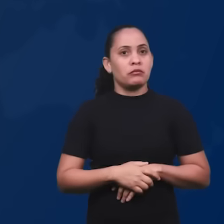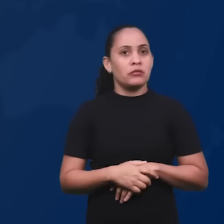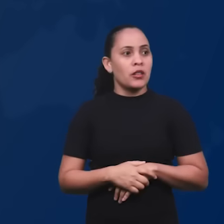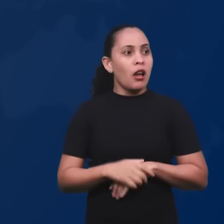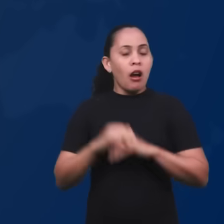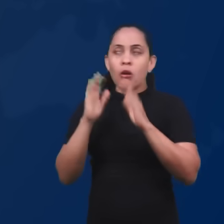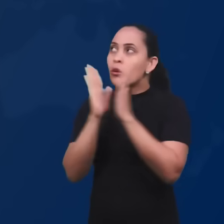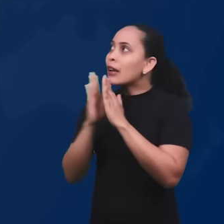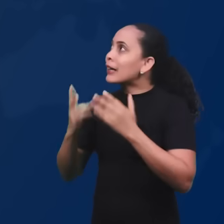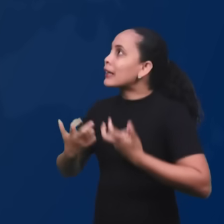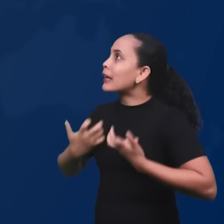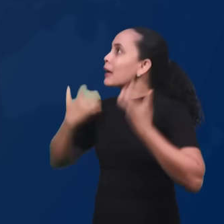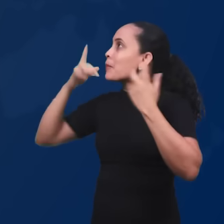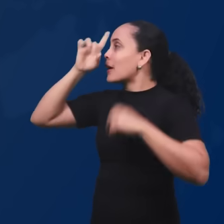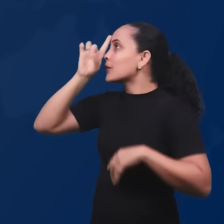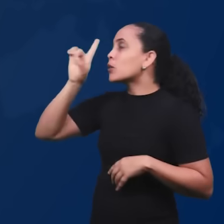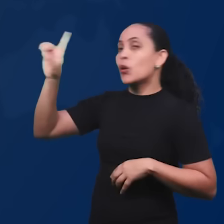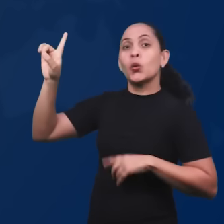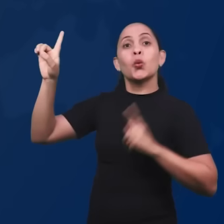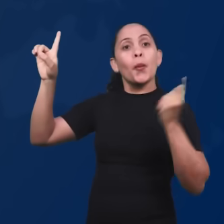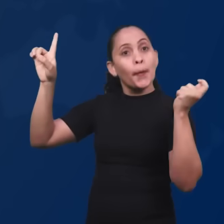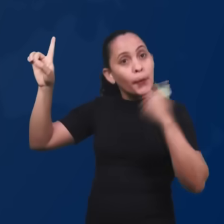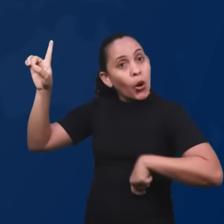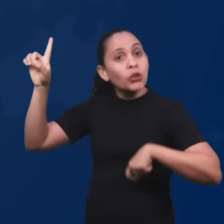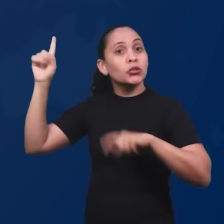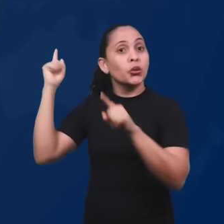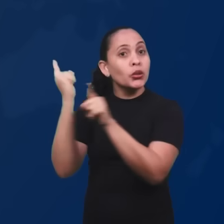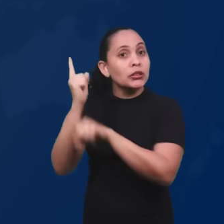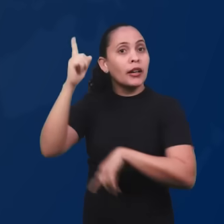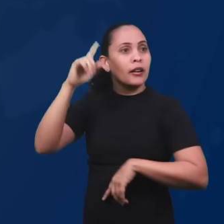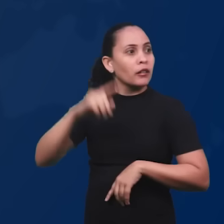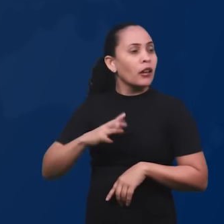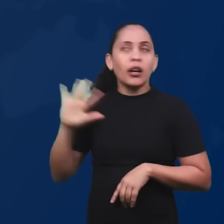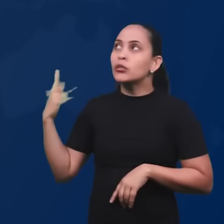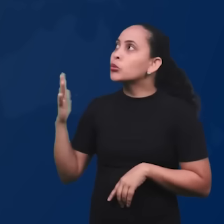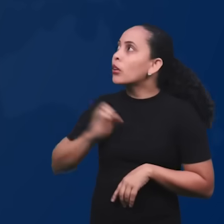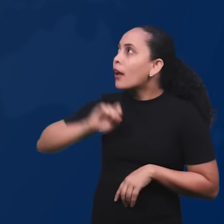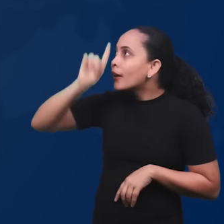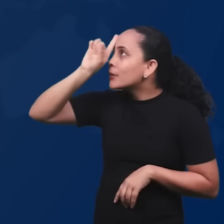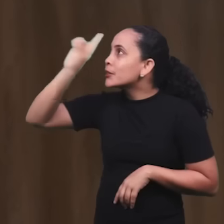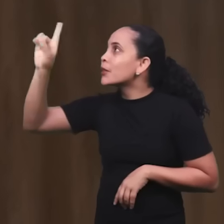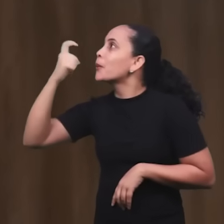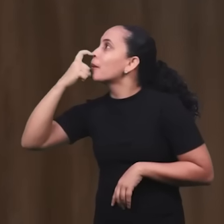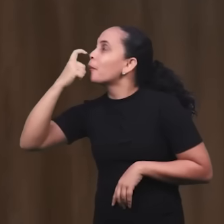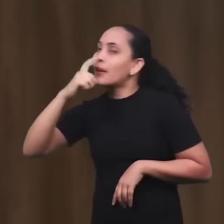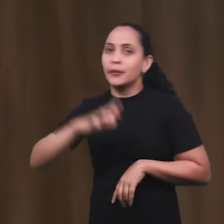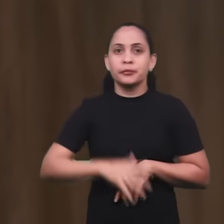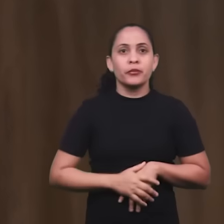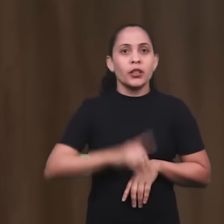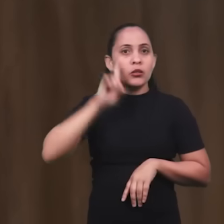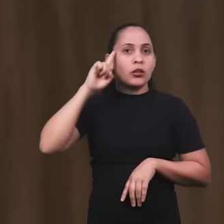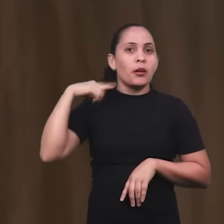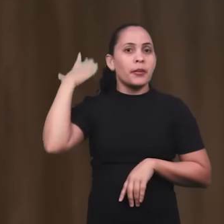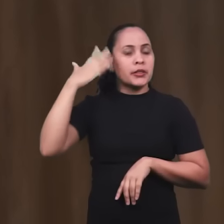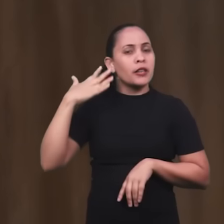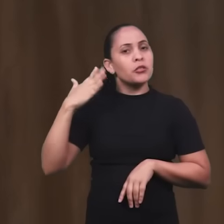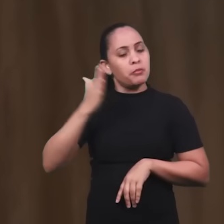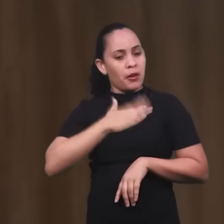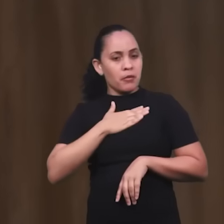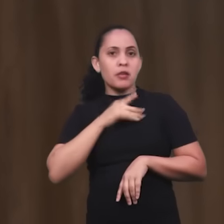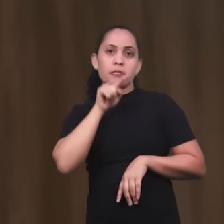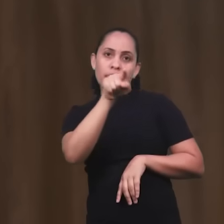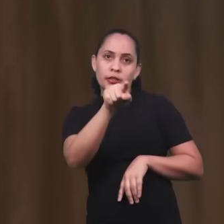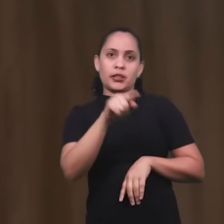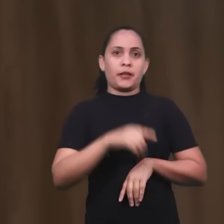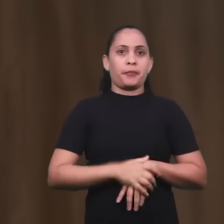menciona assim, buscai o Senhor enquanto se pode achar, invocai enquanto está perto. Jesus tem uma palavra para mim e para você